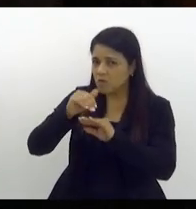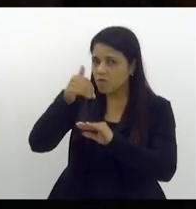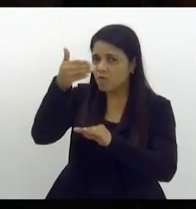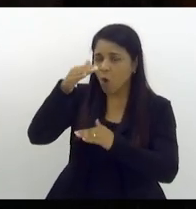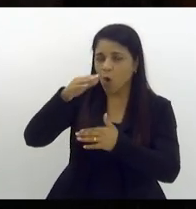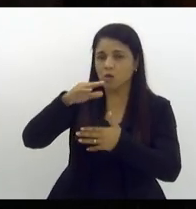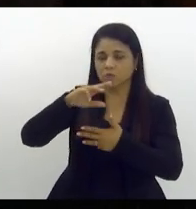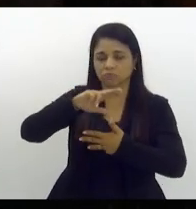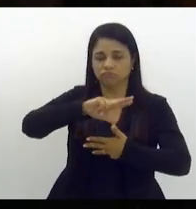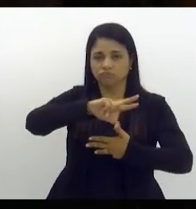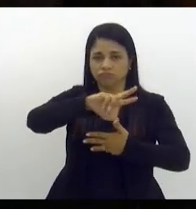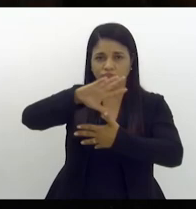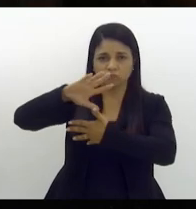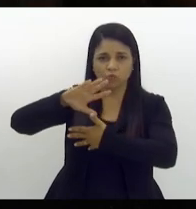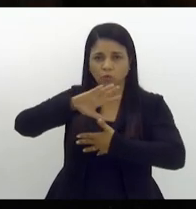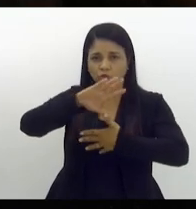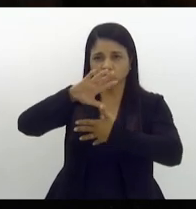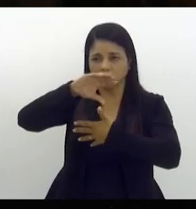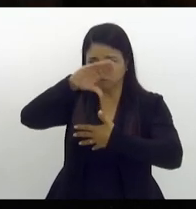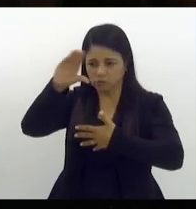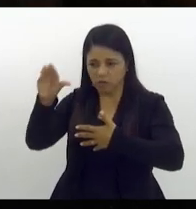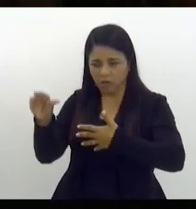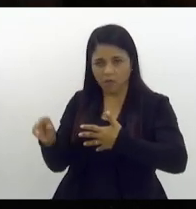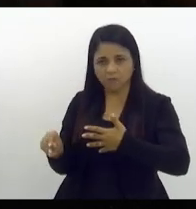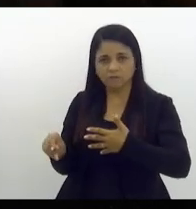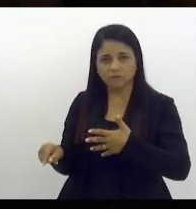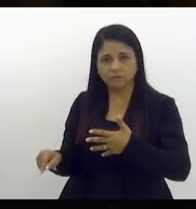continente africano, desgraças